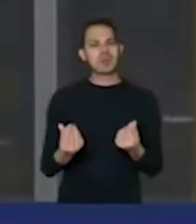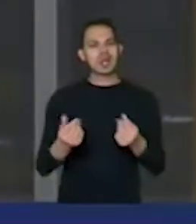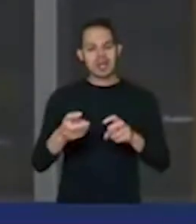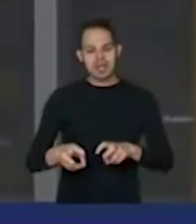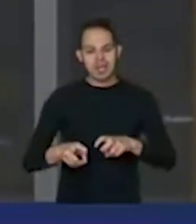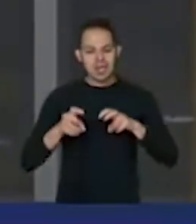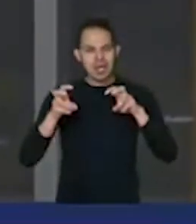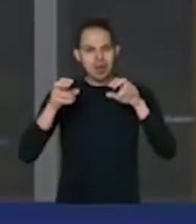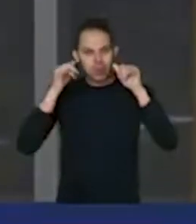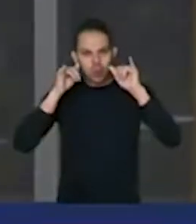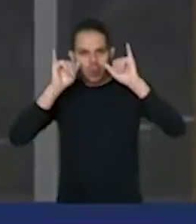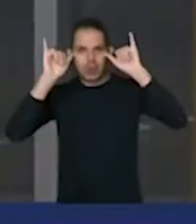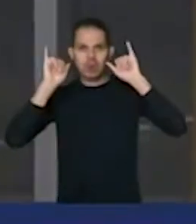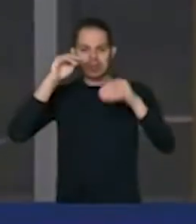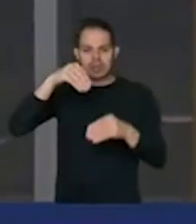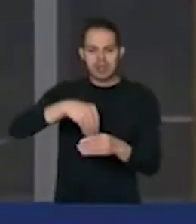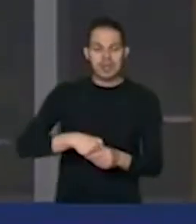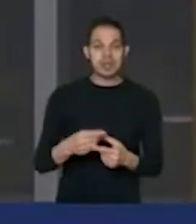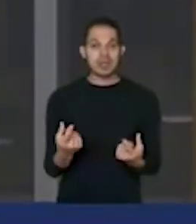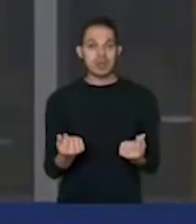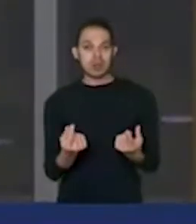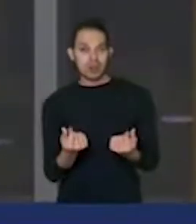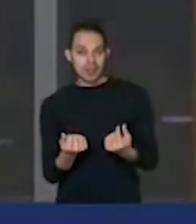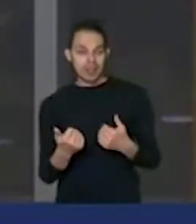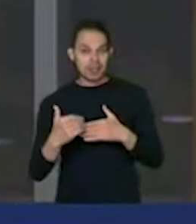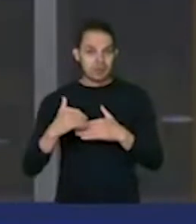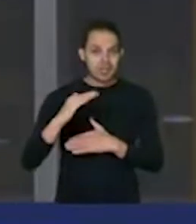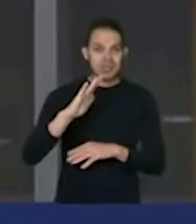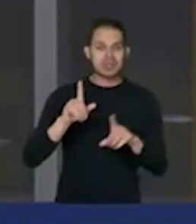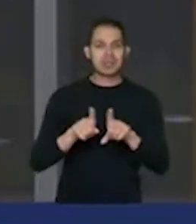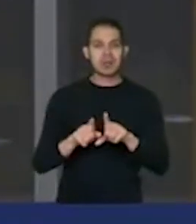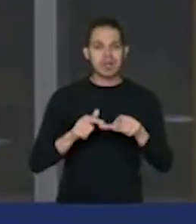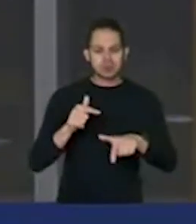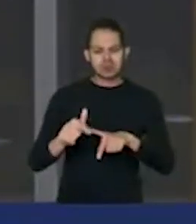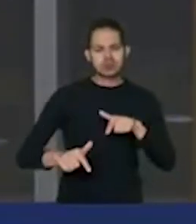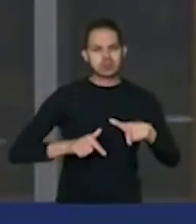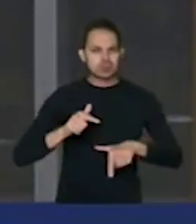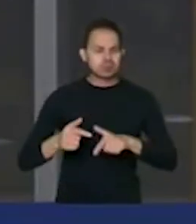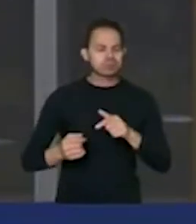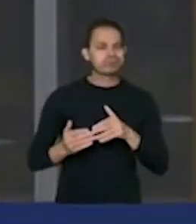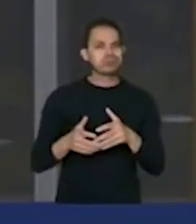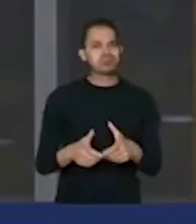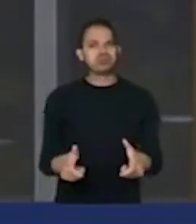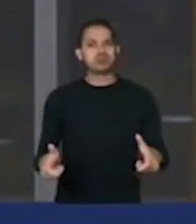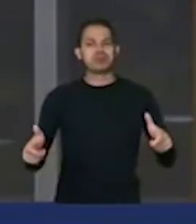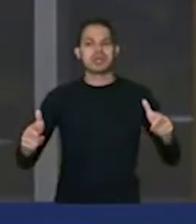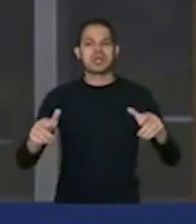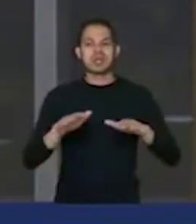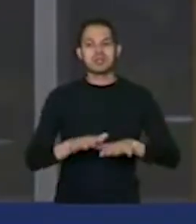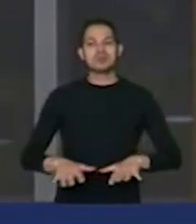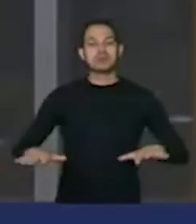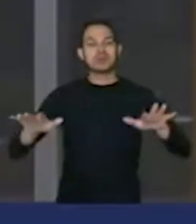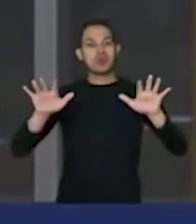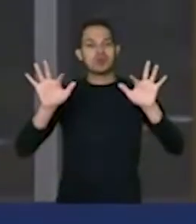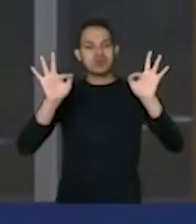campo, melhorando a renda, aumentando a produtividade, trazendo a alegria ao povo